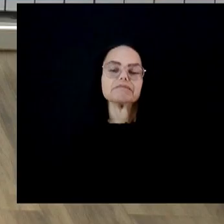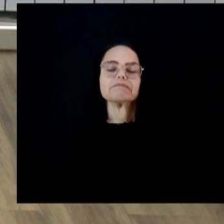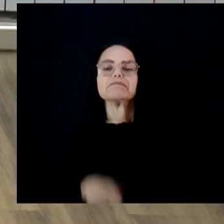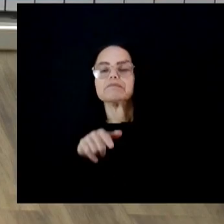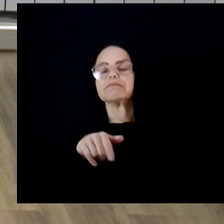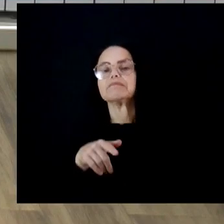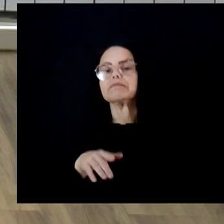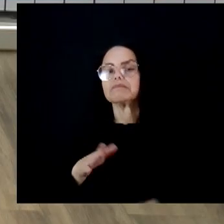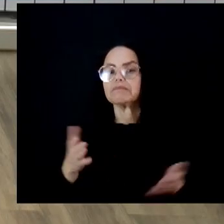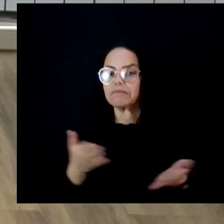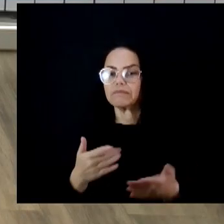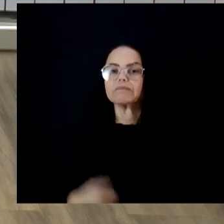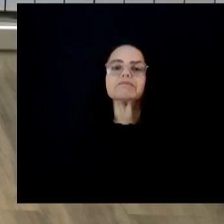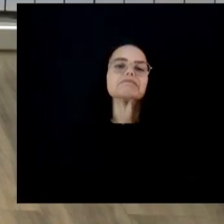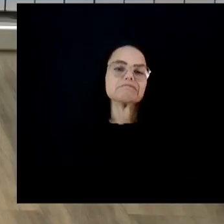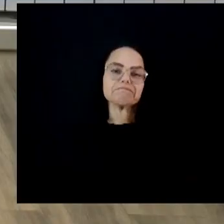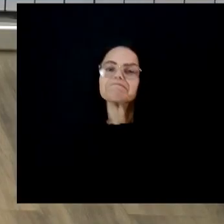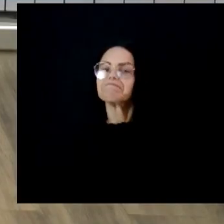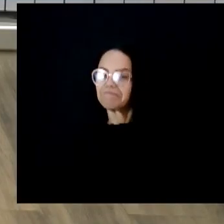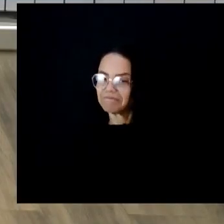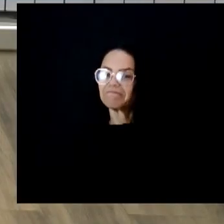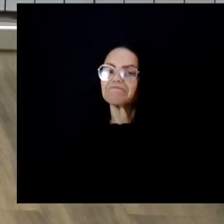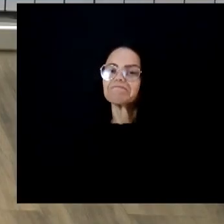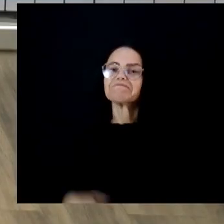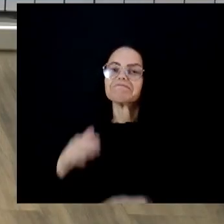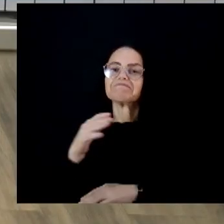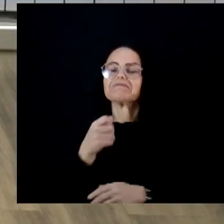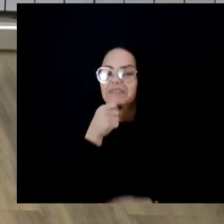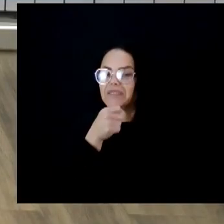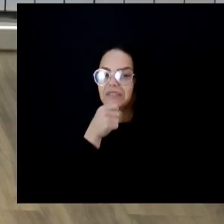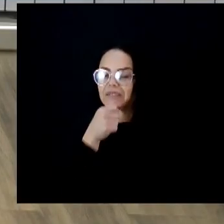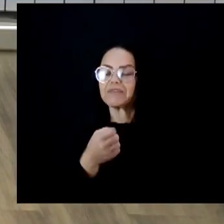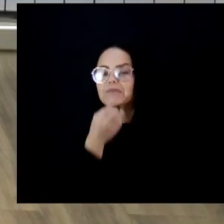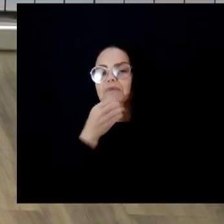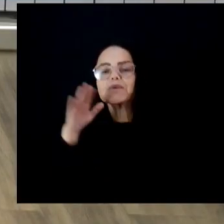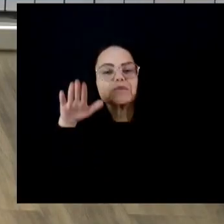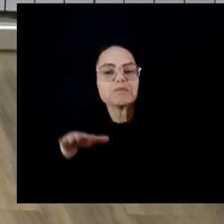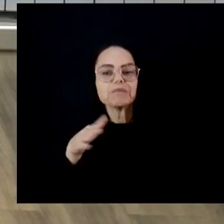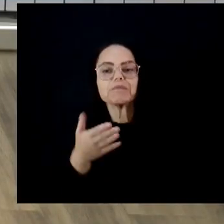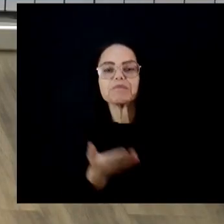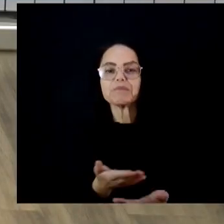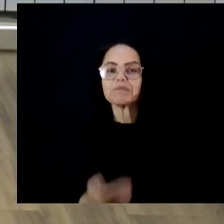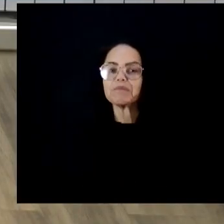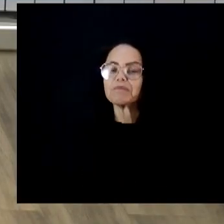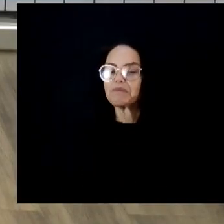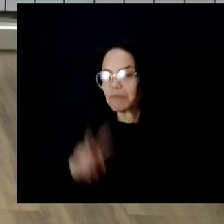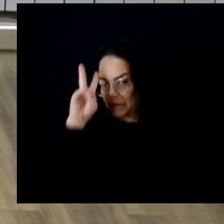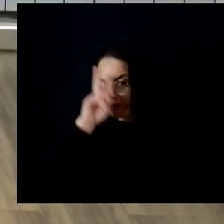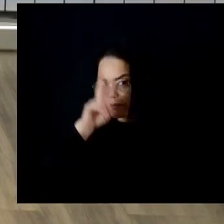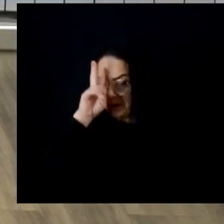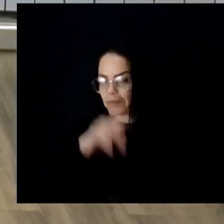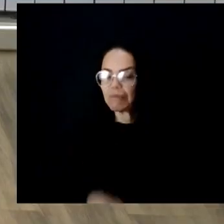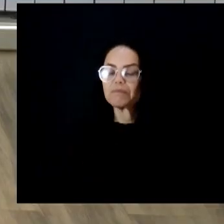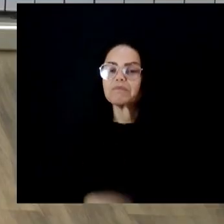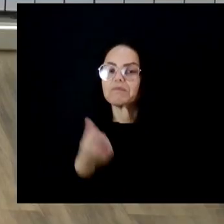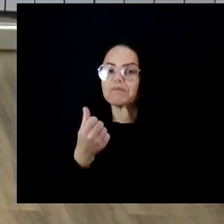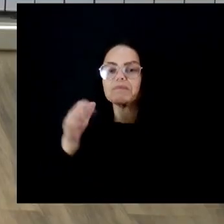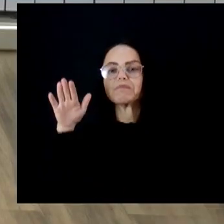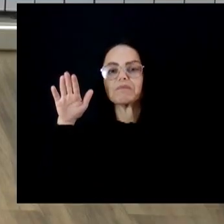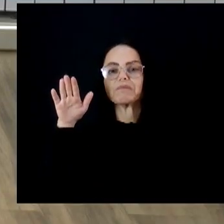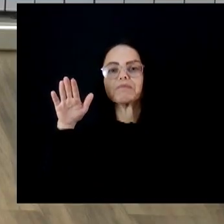a gente fica com o Câmara Notícia. Uma boa tarde para você. Lembrando que às 6 horas, hoje